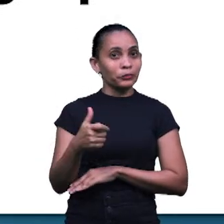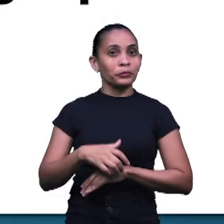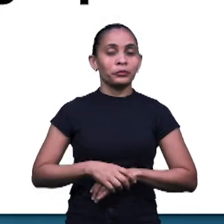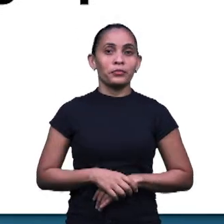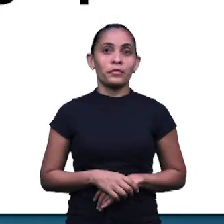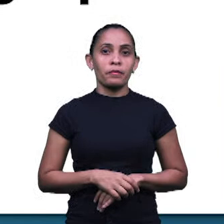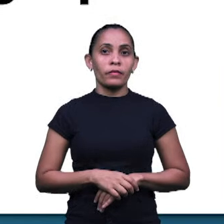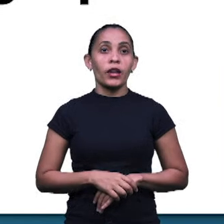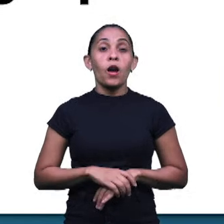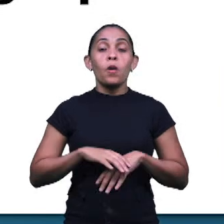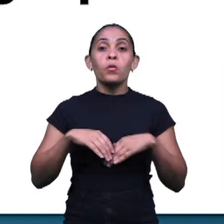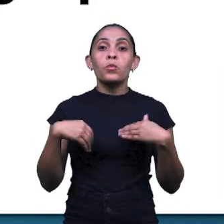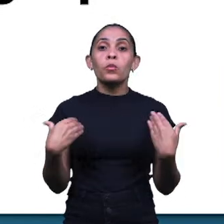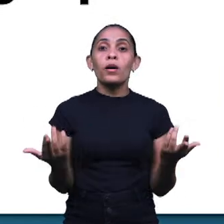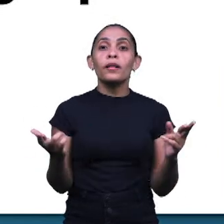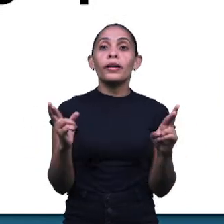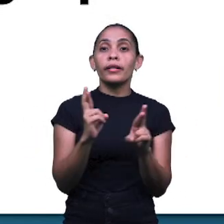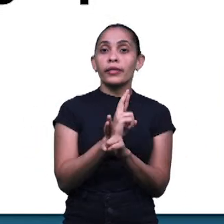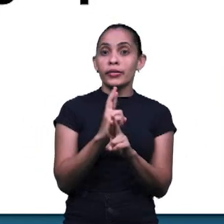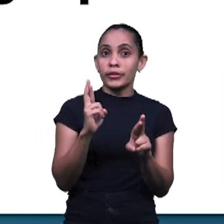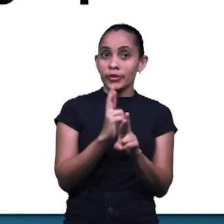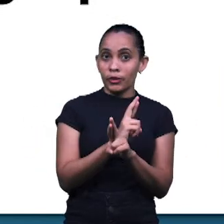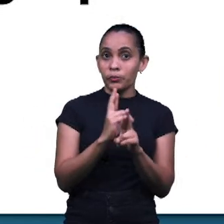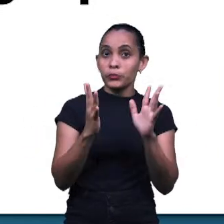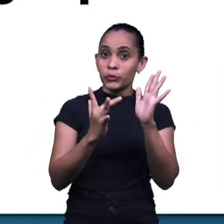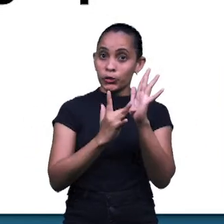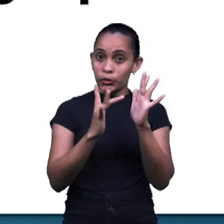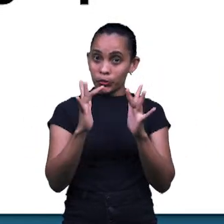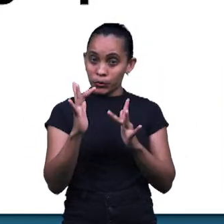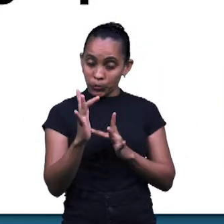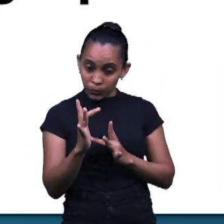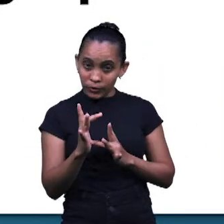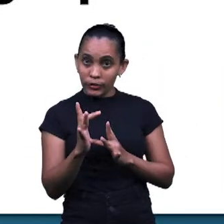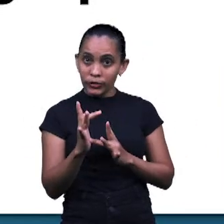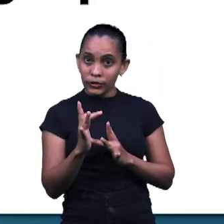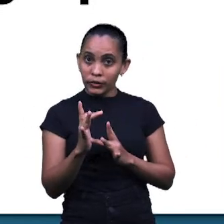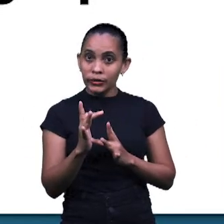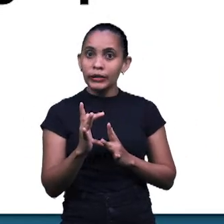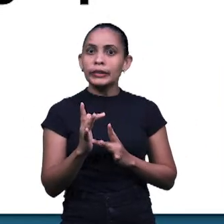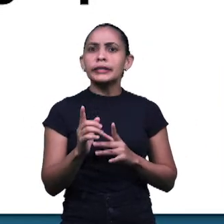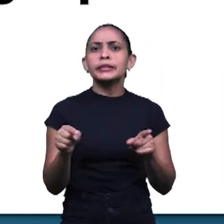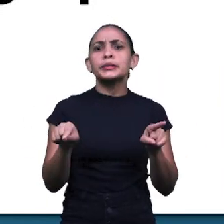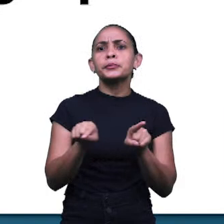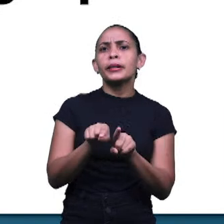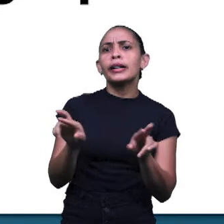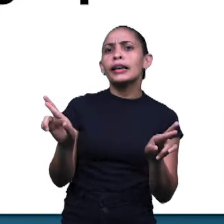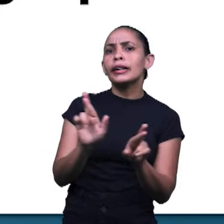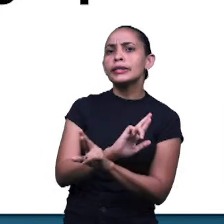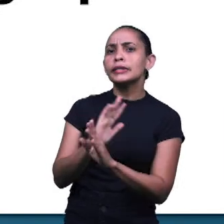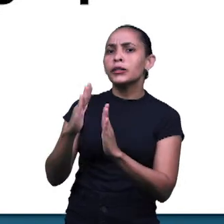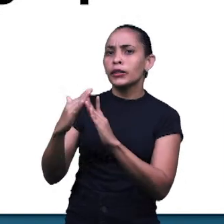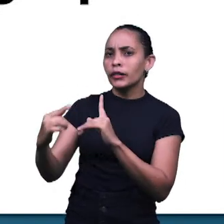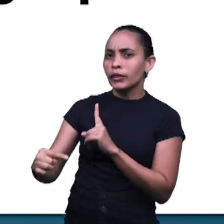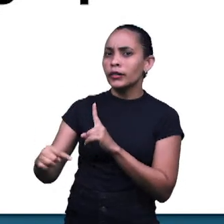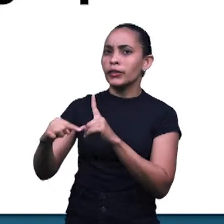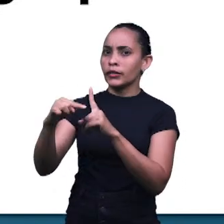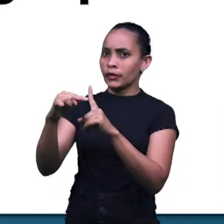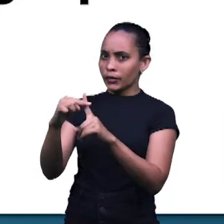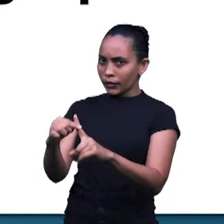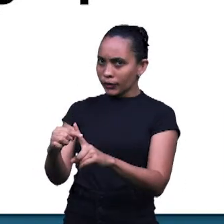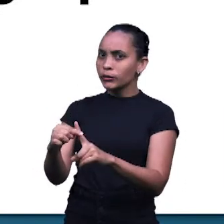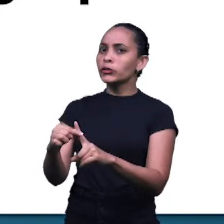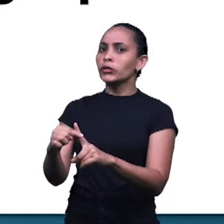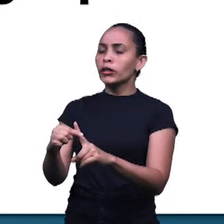qual a relação entre o Senhor Jesus e a igreja no sentido profético do seu sacrifício,